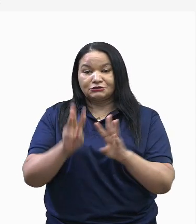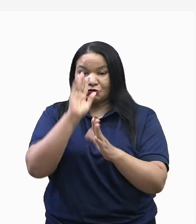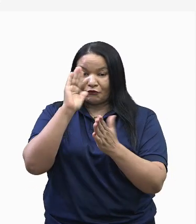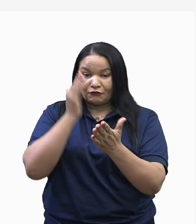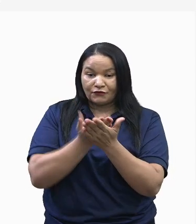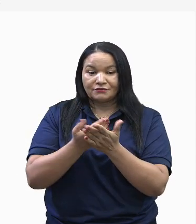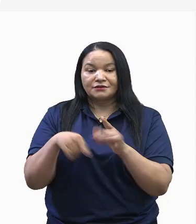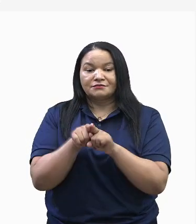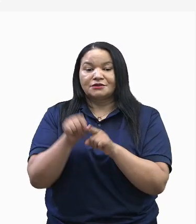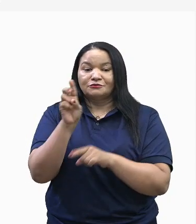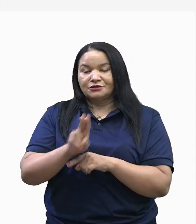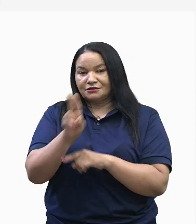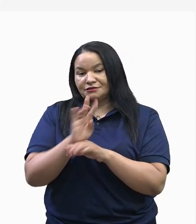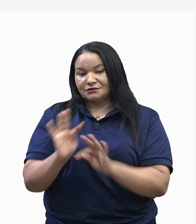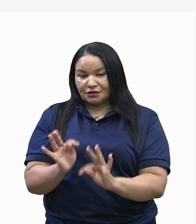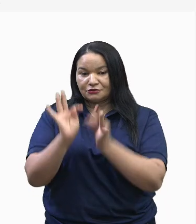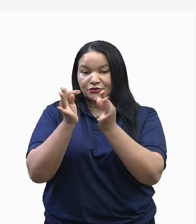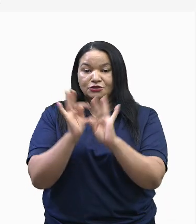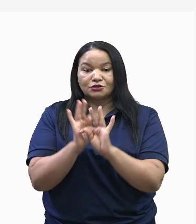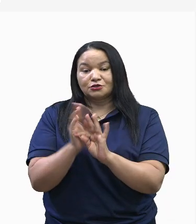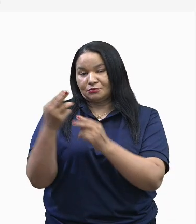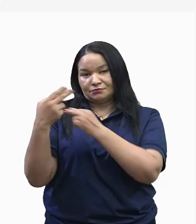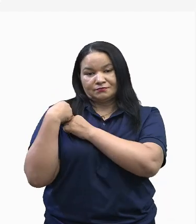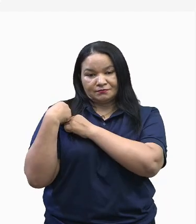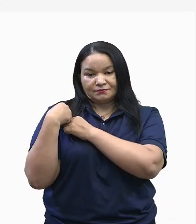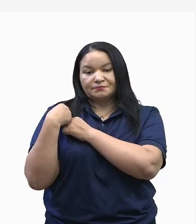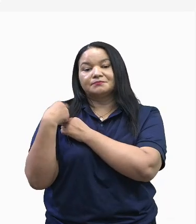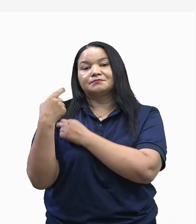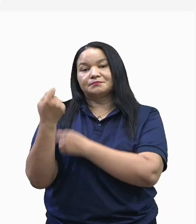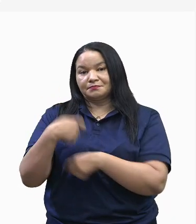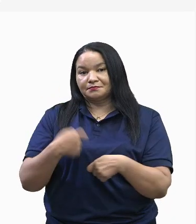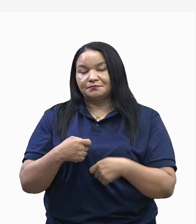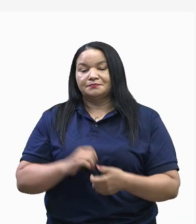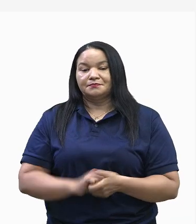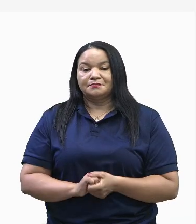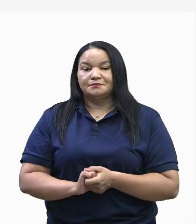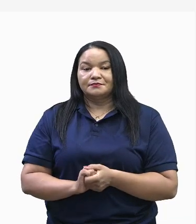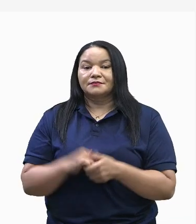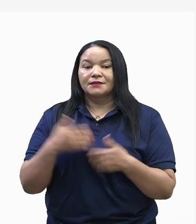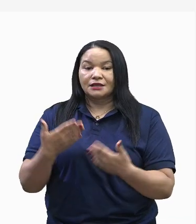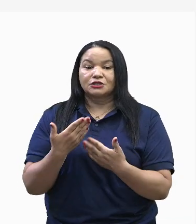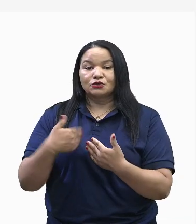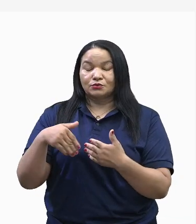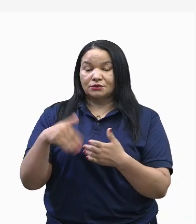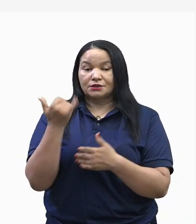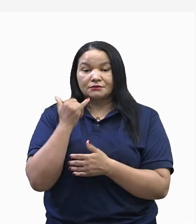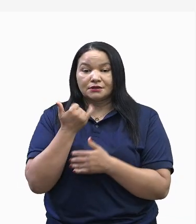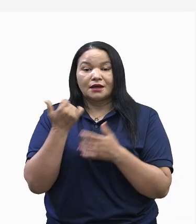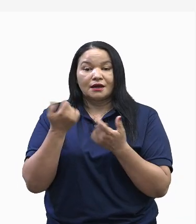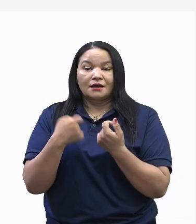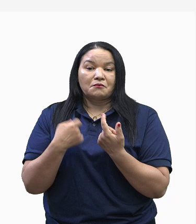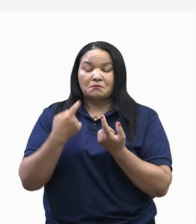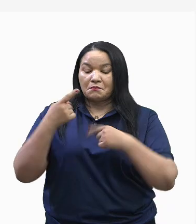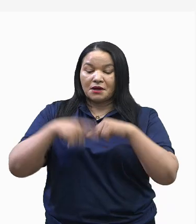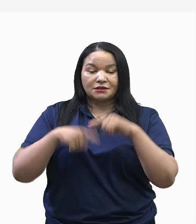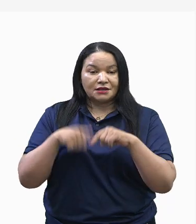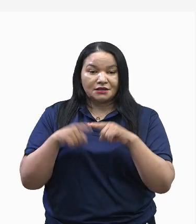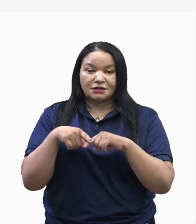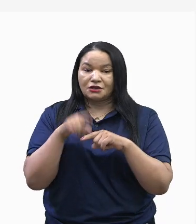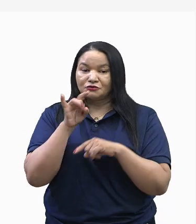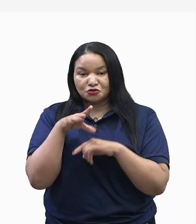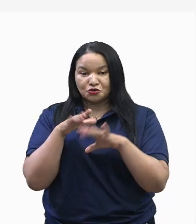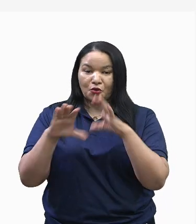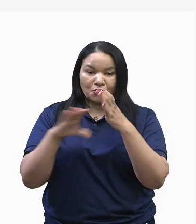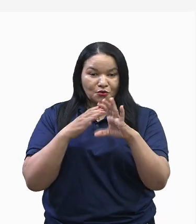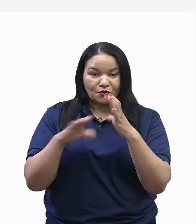a tecnologia de forma responsável. Assim, o celular deixa de ser apenas um